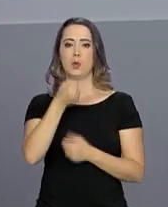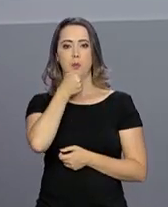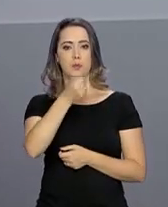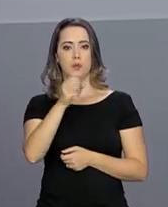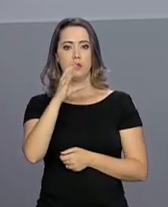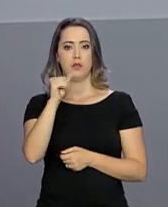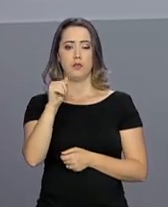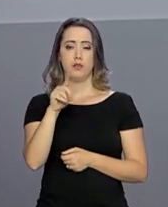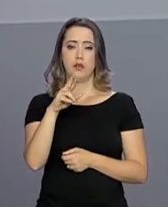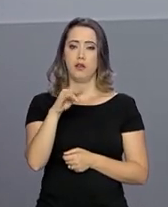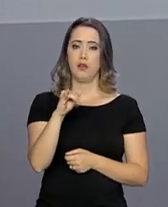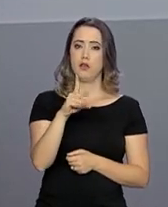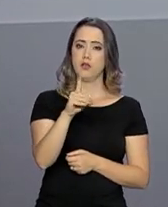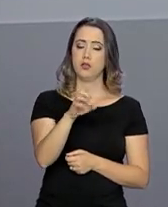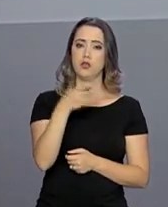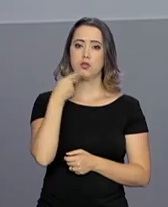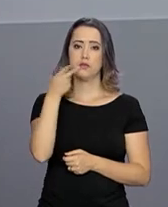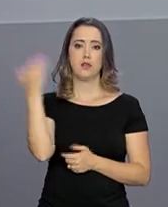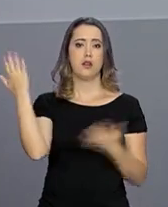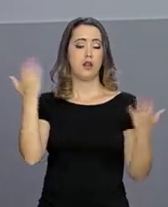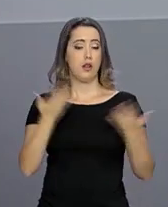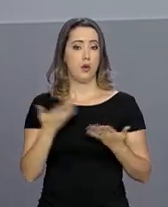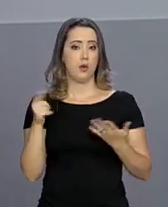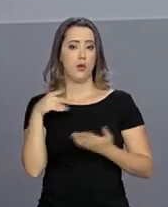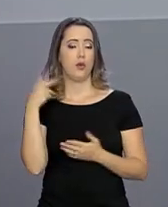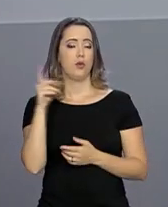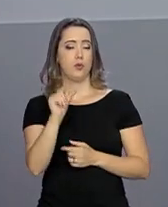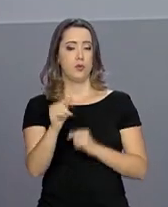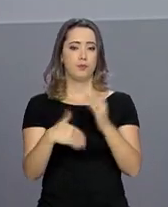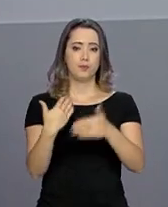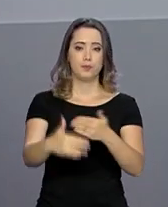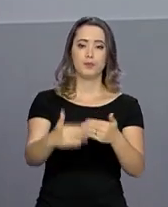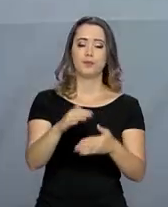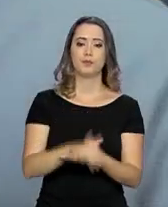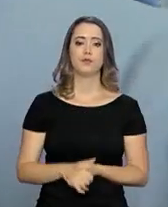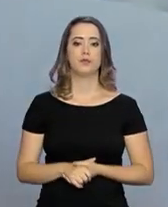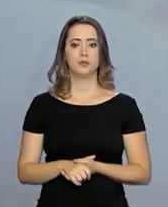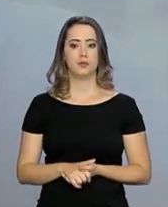A repórter Cleide Lopes conta agora pra gente um pouco dessa trajetória.